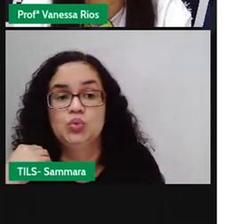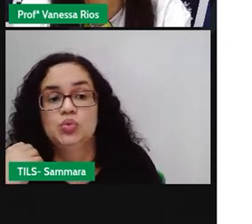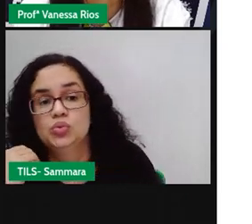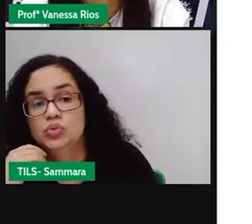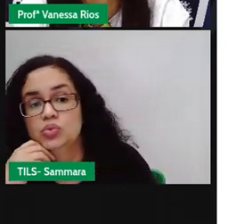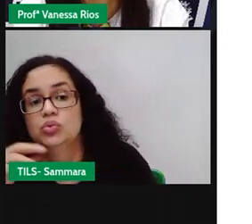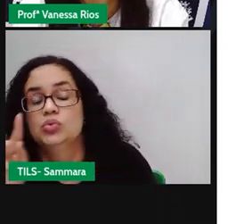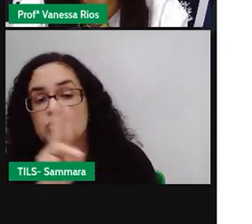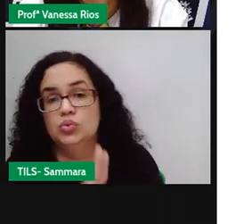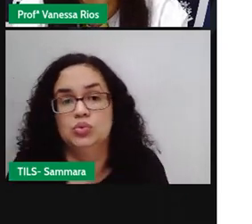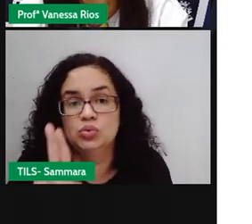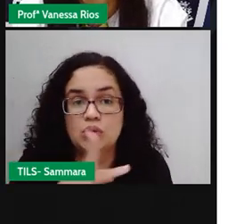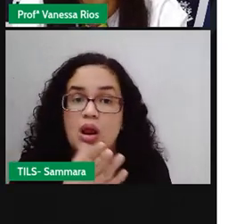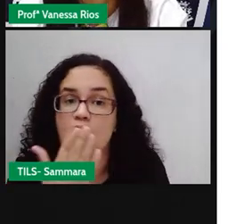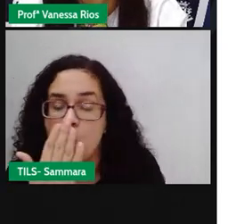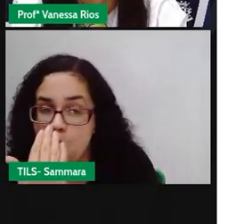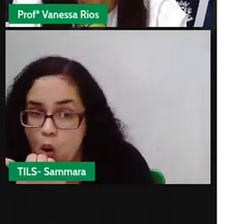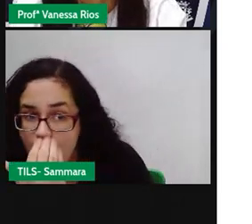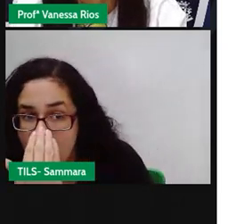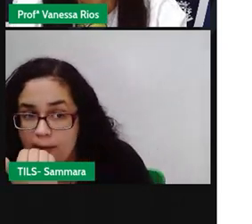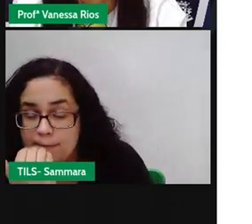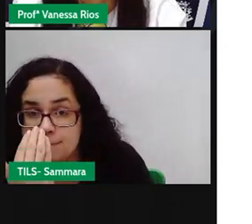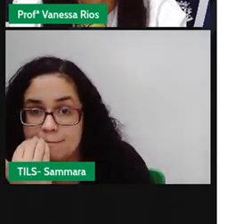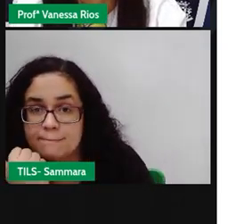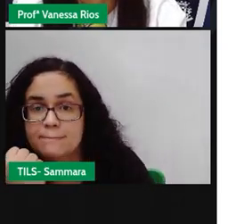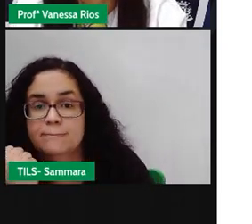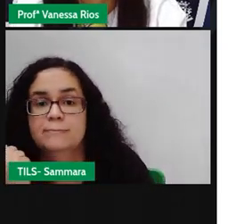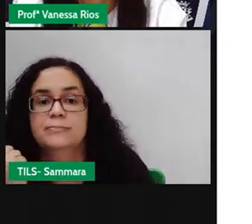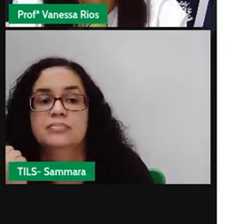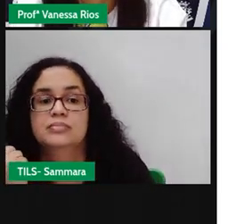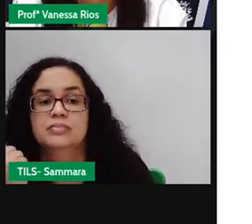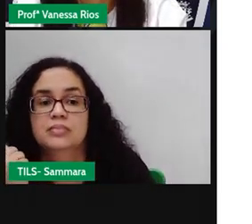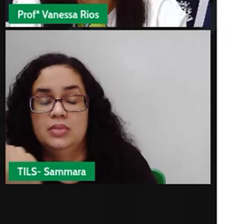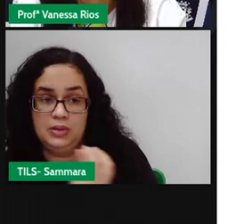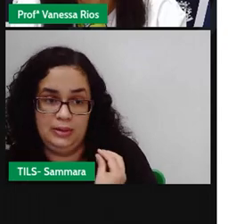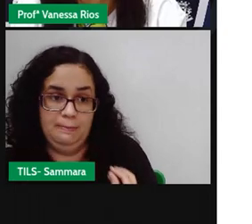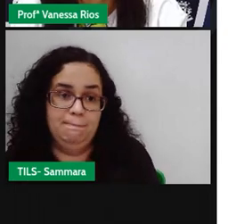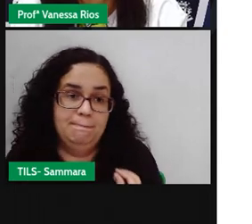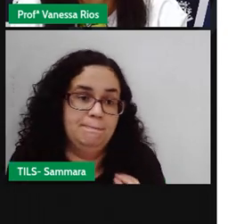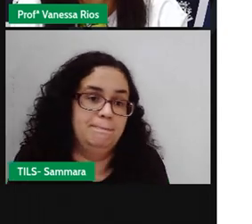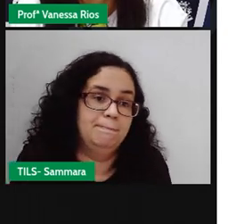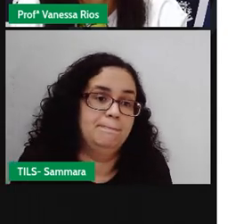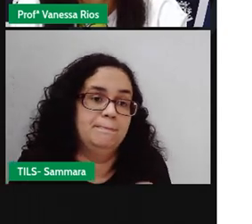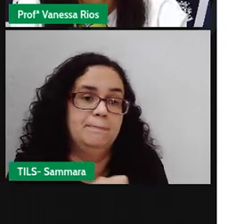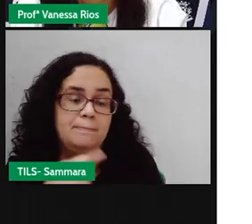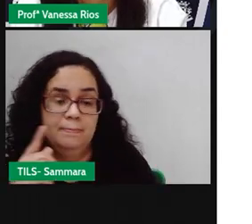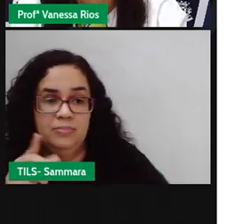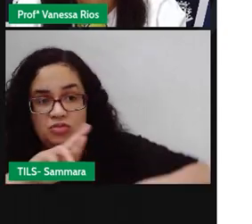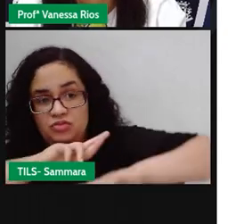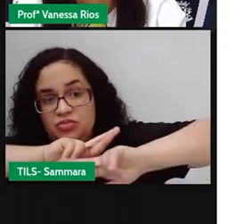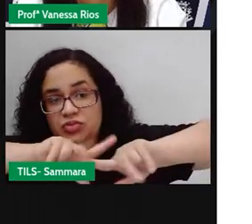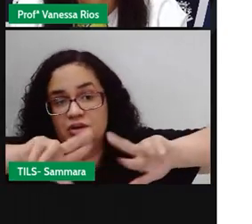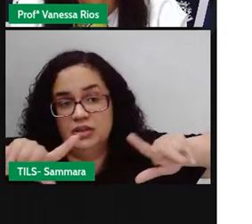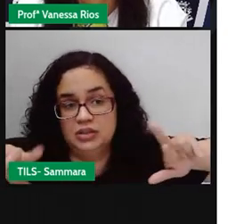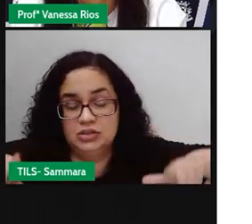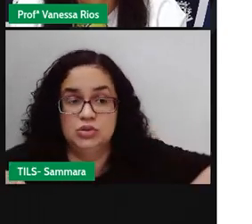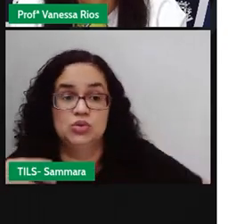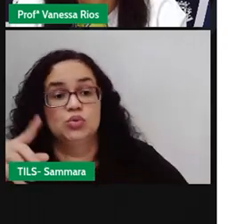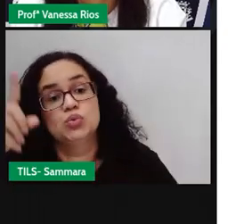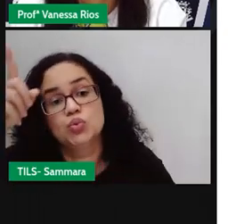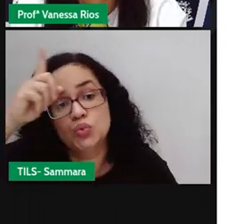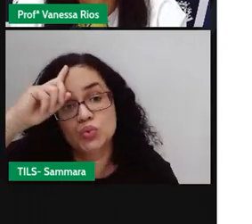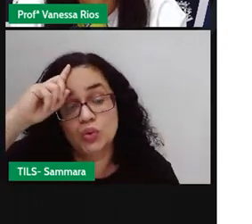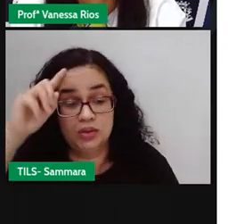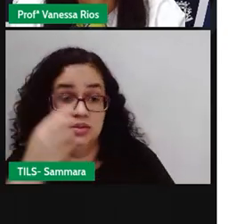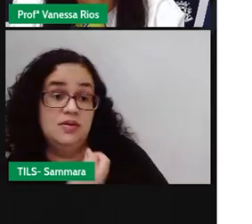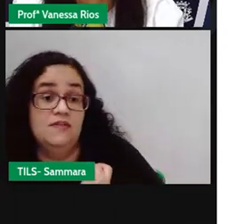utensílios que a gente utiliza para comer. Então, os materiais estão presentes em sua grande variedade, em nosso dia a dia, em